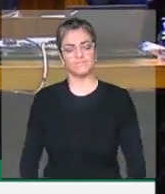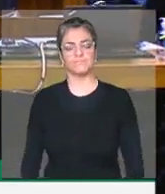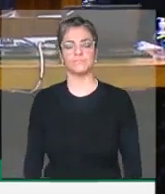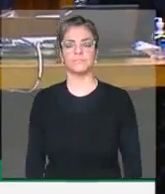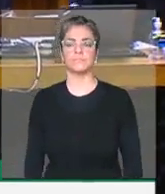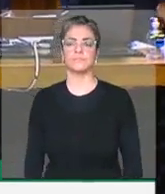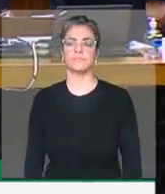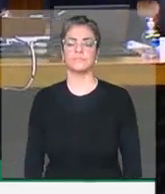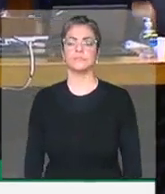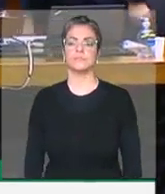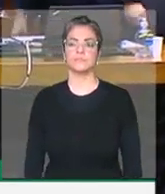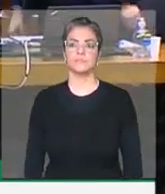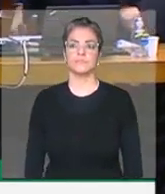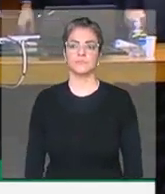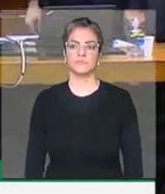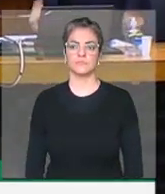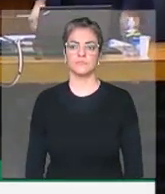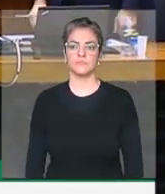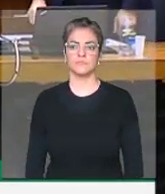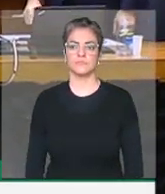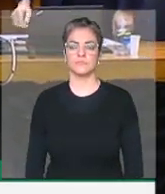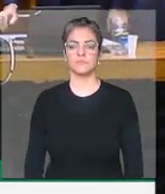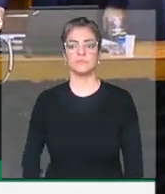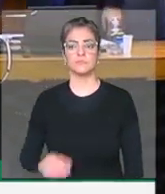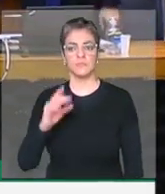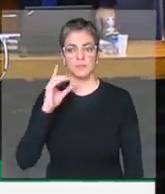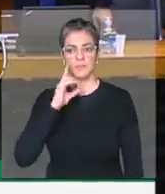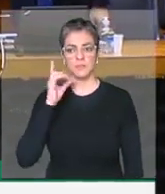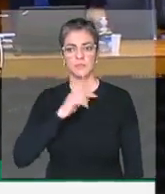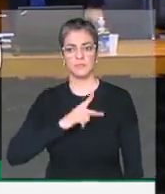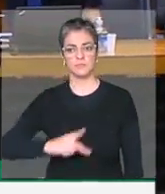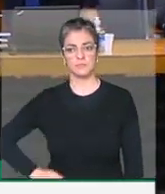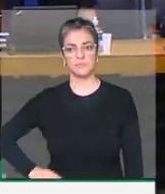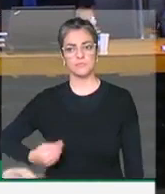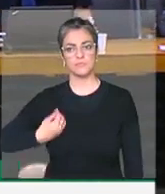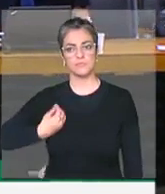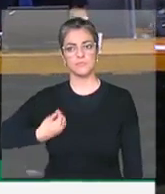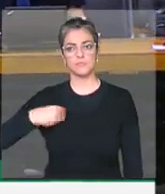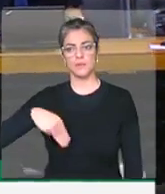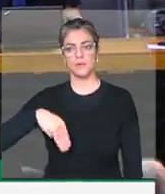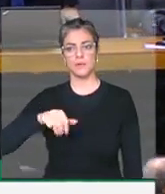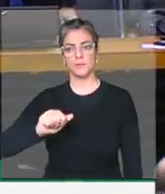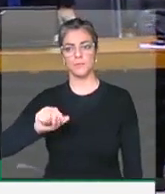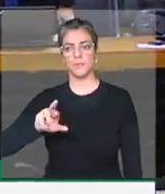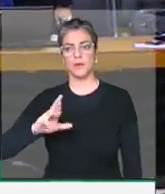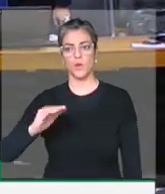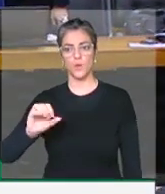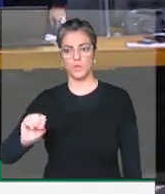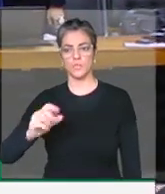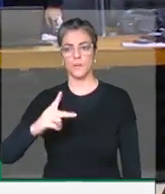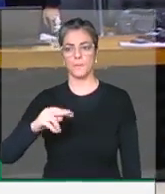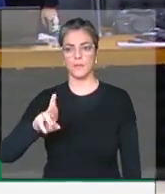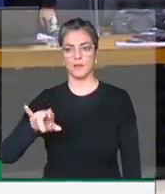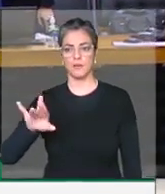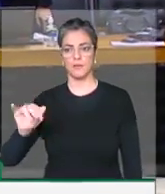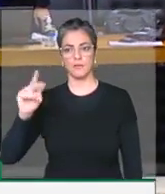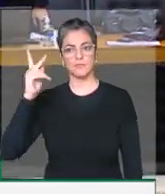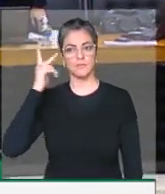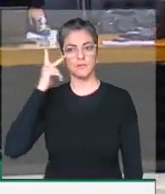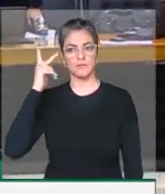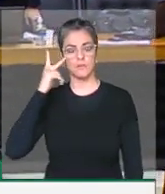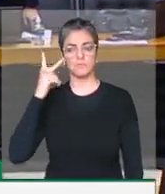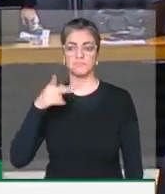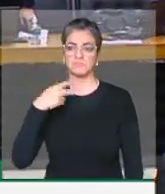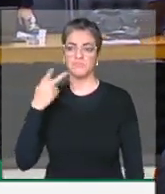Agora em Brasília são 6h21, o deputado Marcos Pereira, do Republicanos de São Paulo, encerra esta sessão